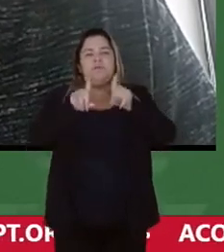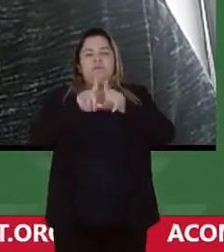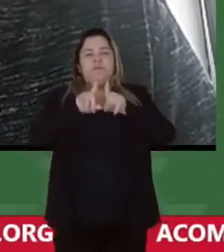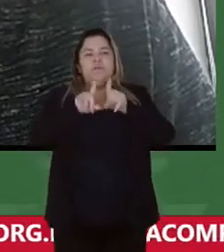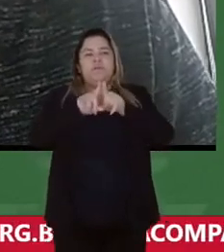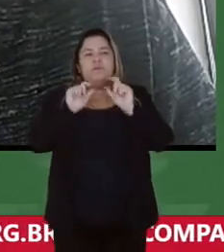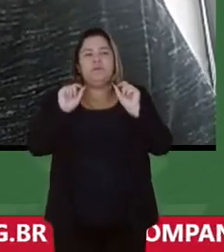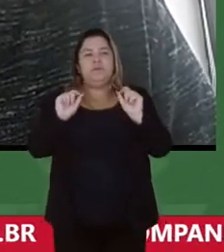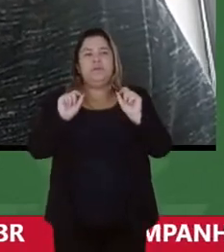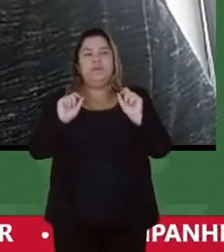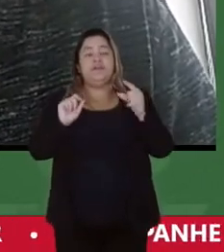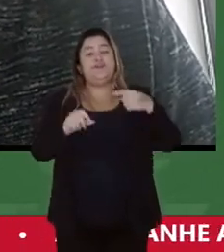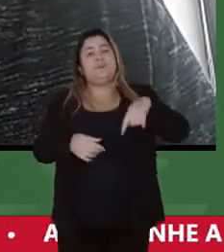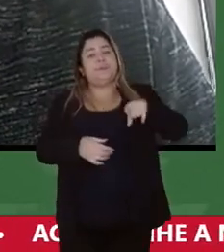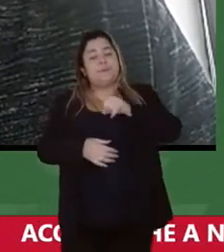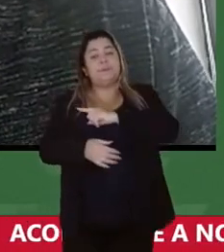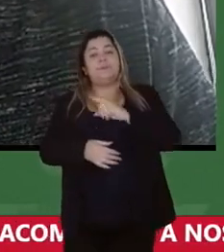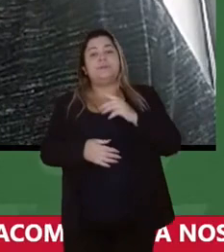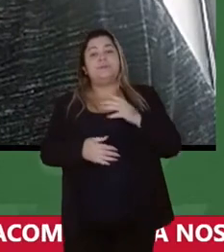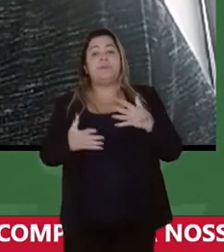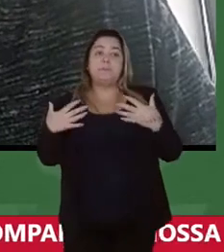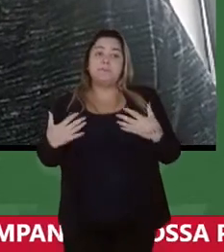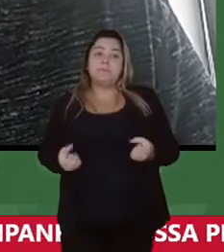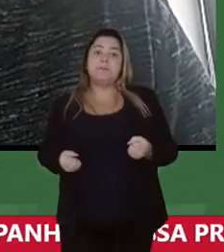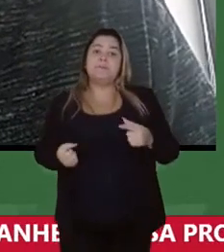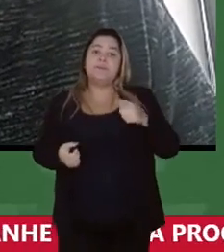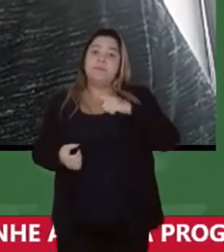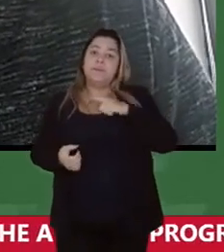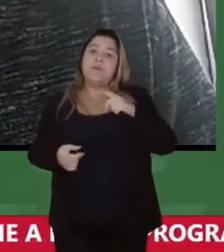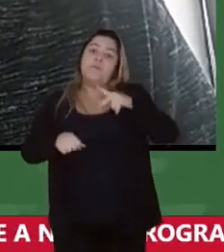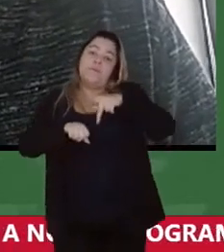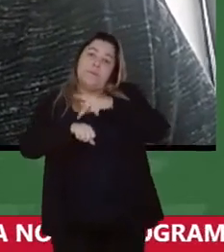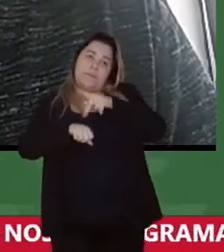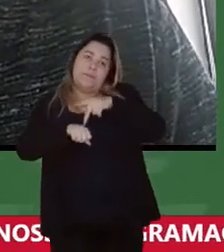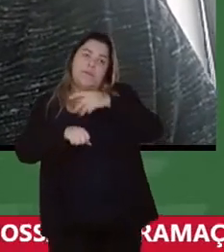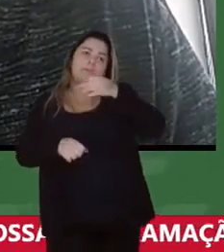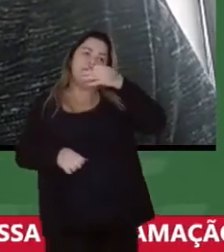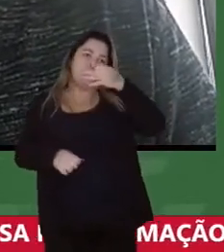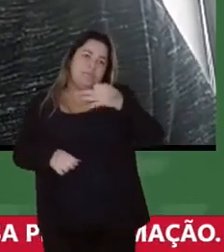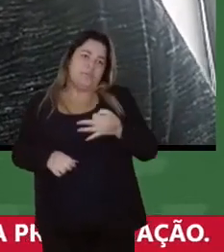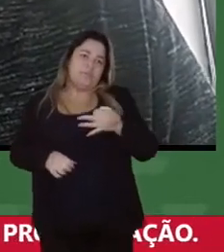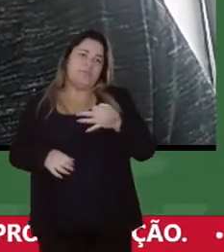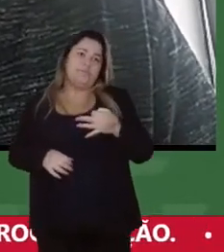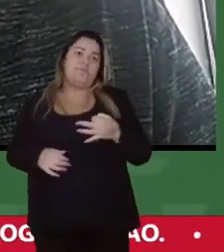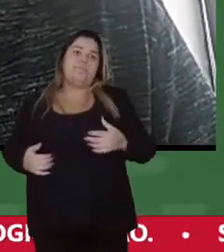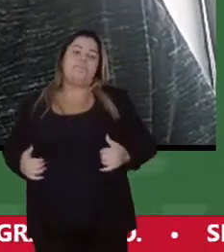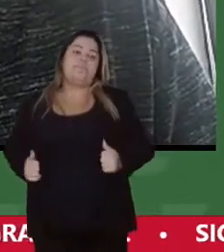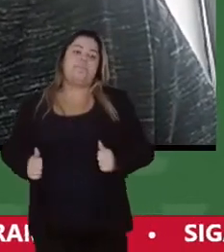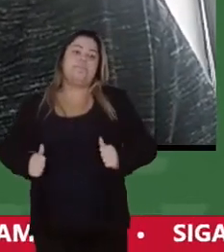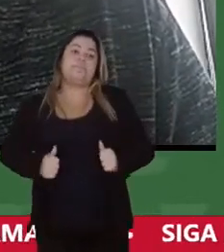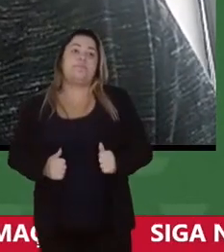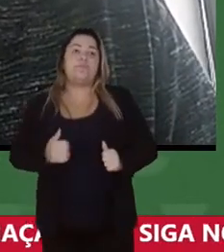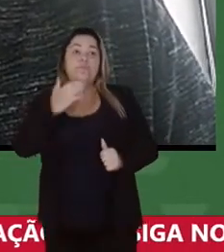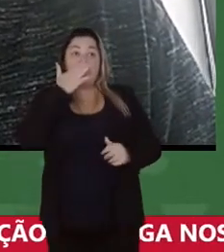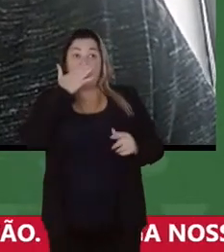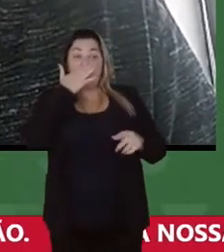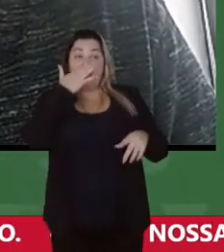seguinte: nós só vamos ter um país justo quando a